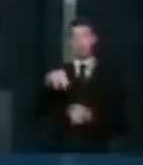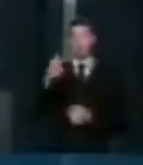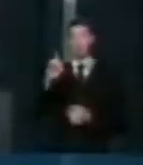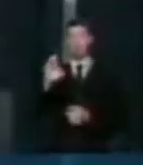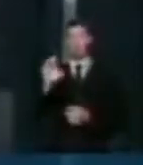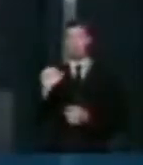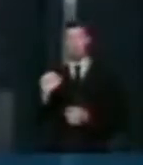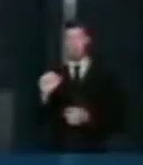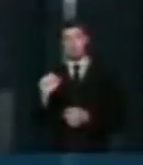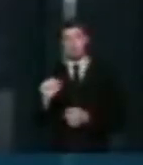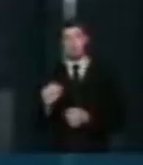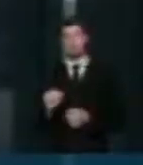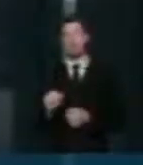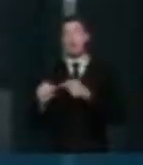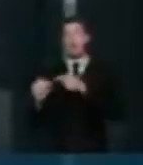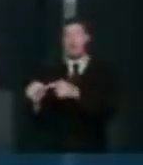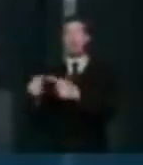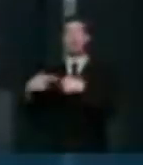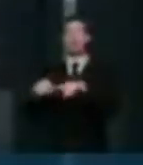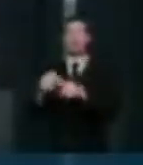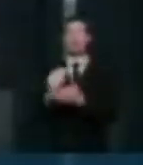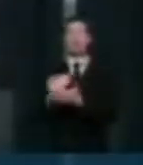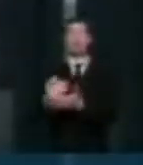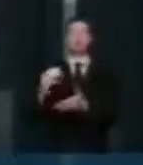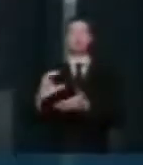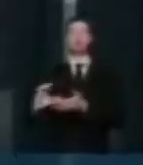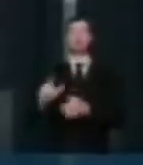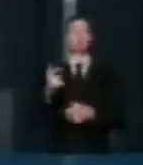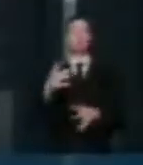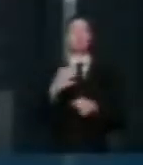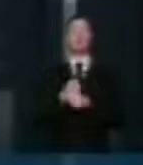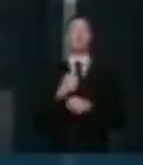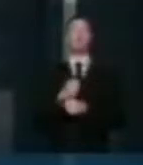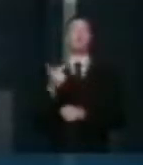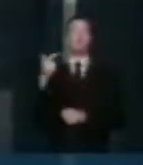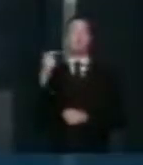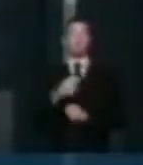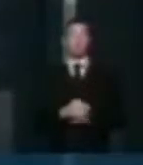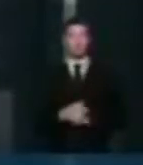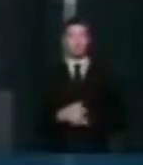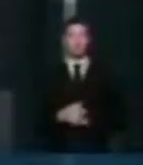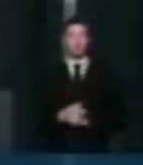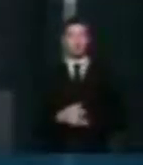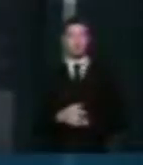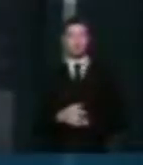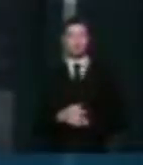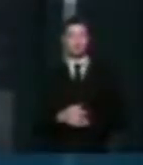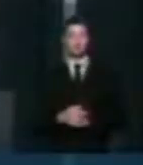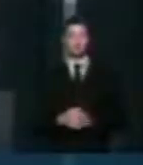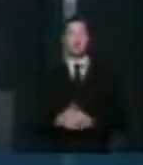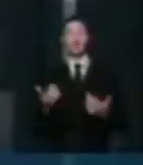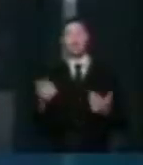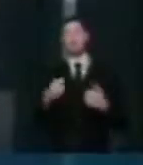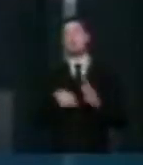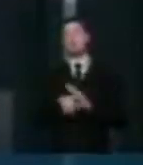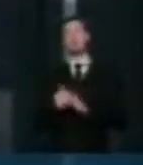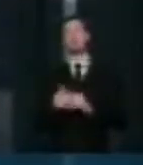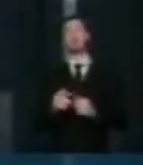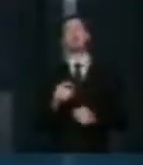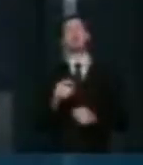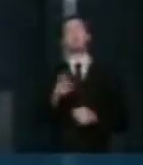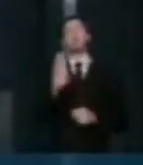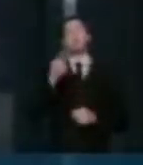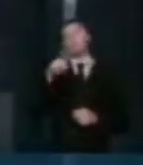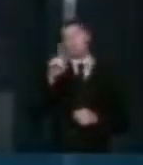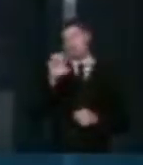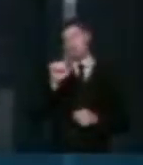Para o BNDES emprestar, não tem uma contabilidade. Ademais, tem que se perguntar, quais são as escolhas que o BNDES faz